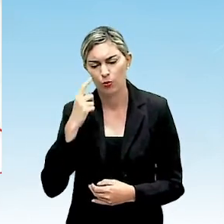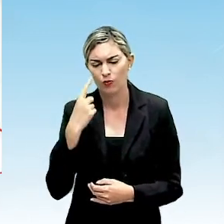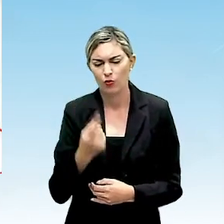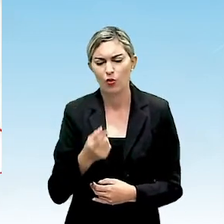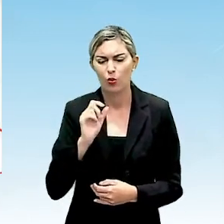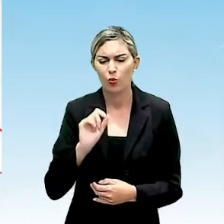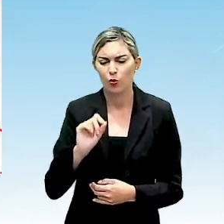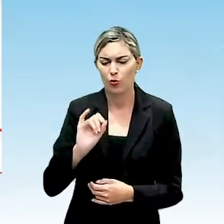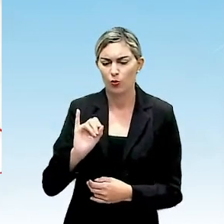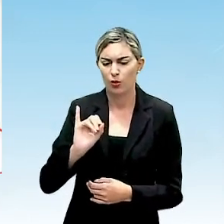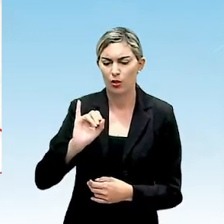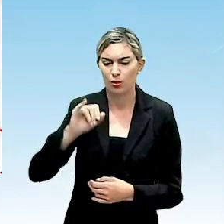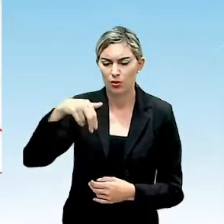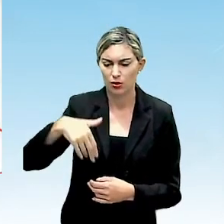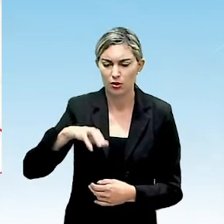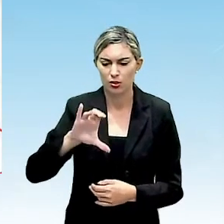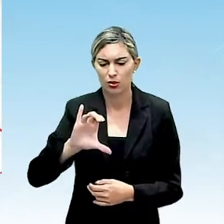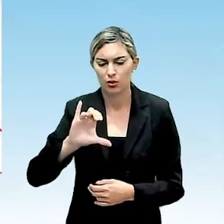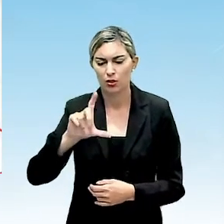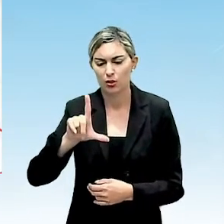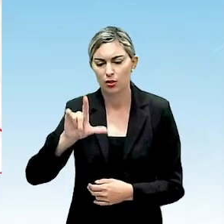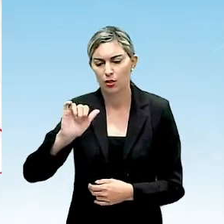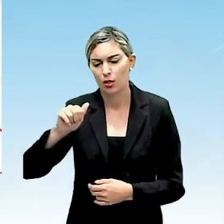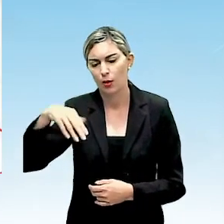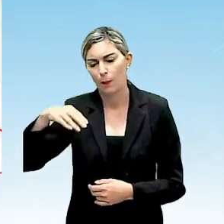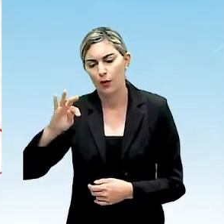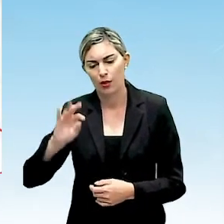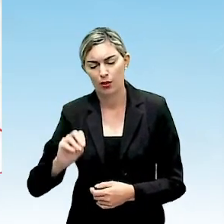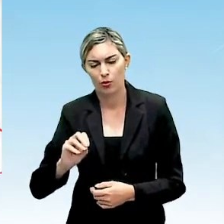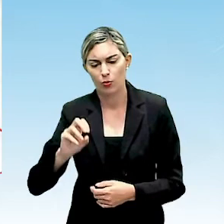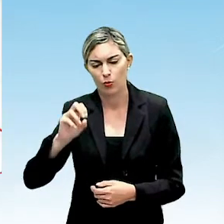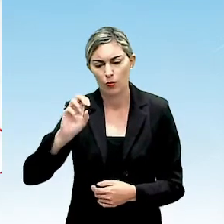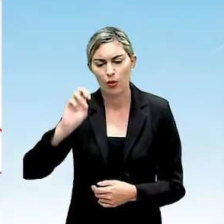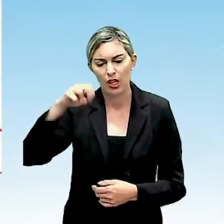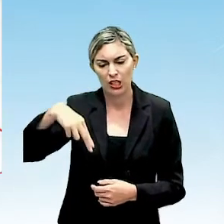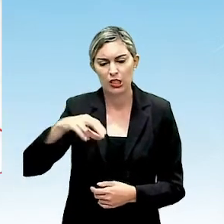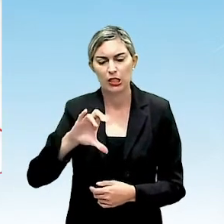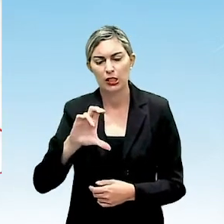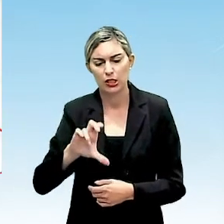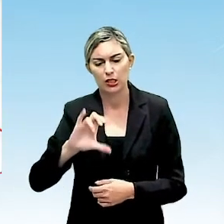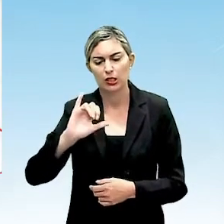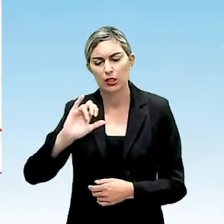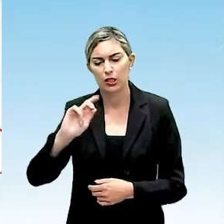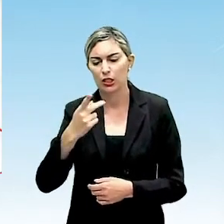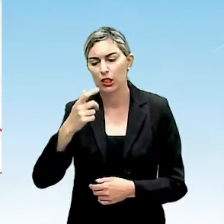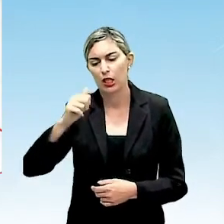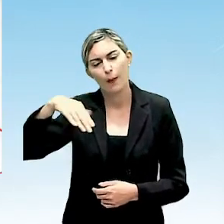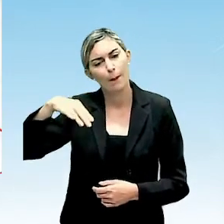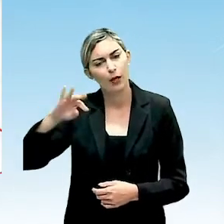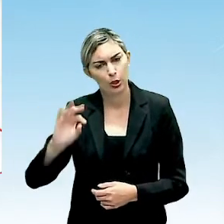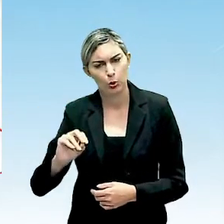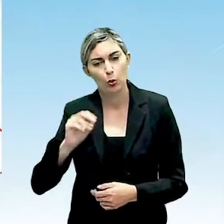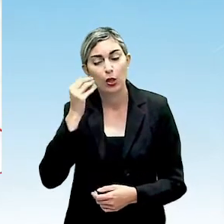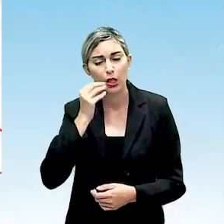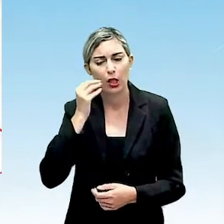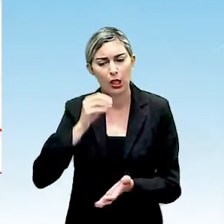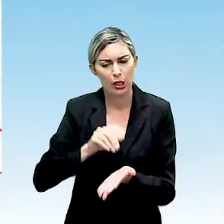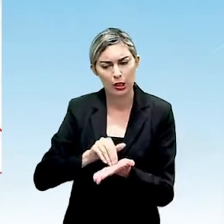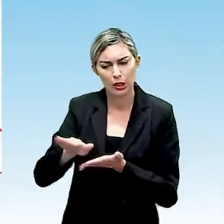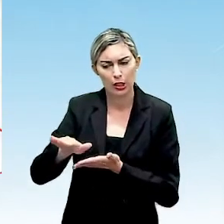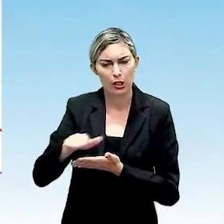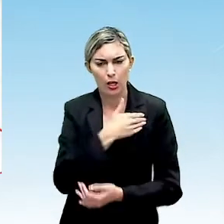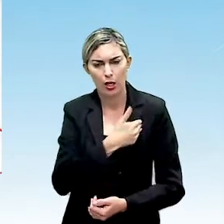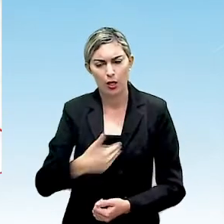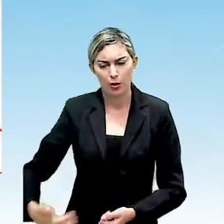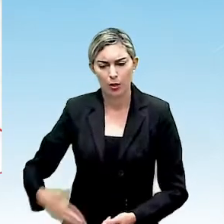é um encilhamento? Basicamente, para tentar tirar, foi o erro que ele cometeu, para tentar tirar a República,